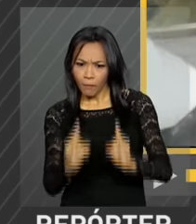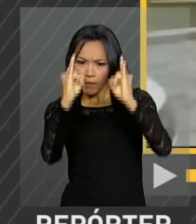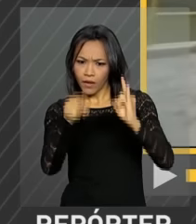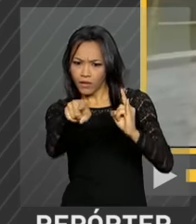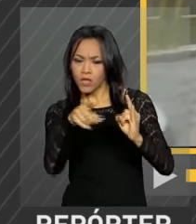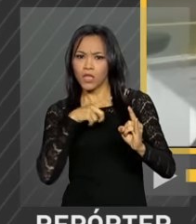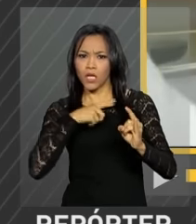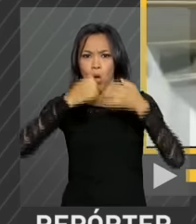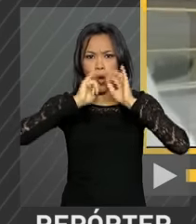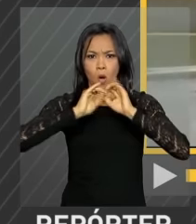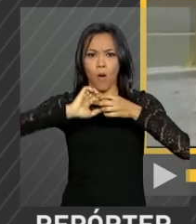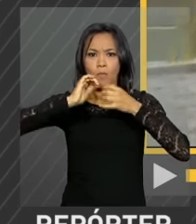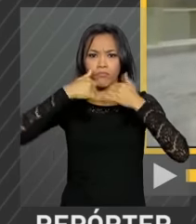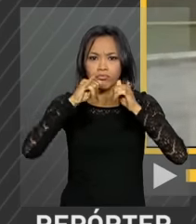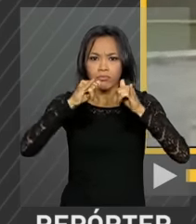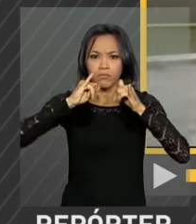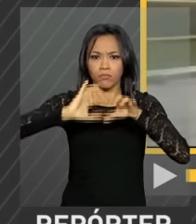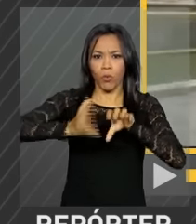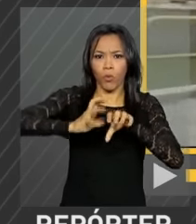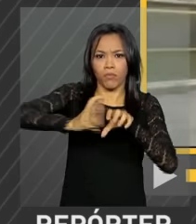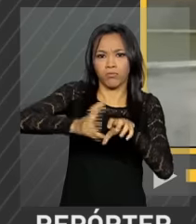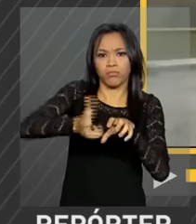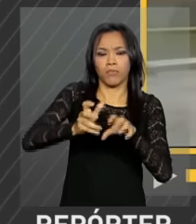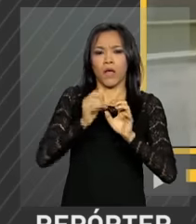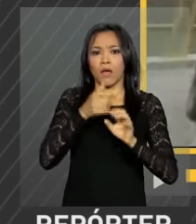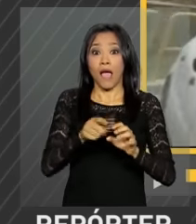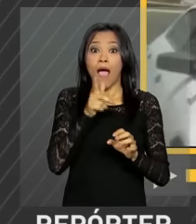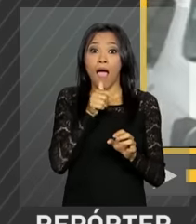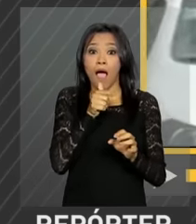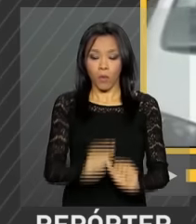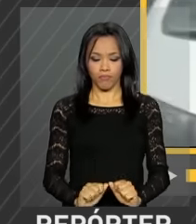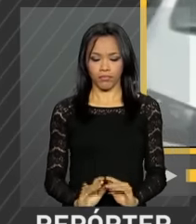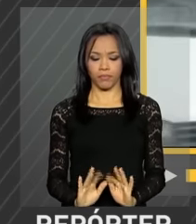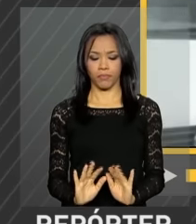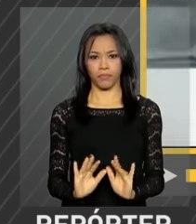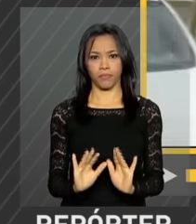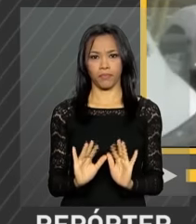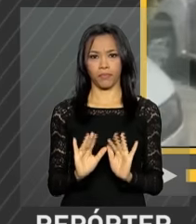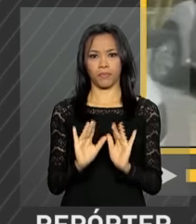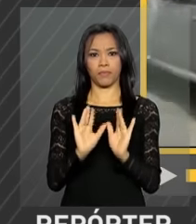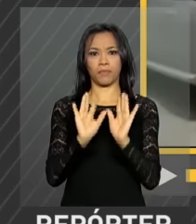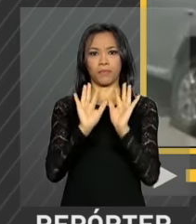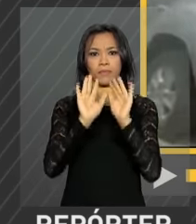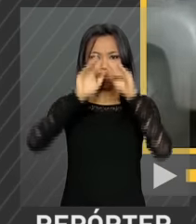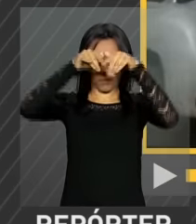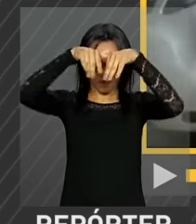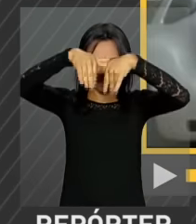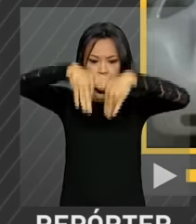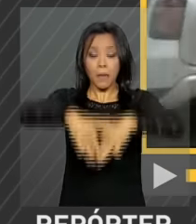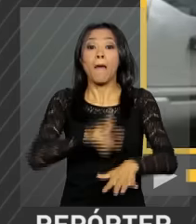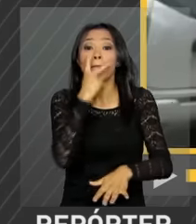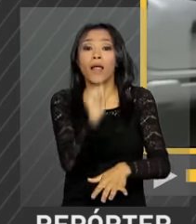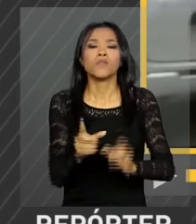tem um motor que vai elevar a água a uma altura de 63 metros e meio, equivalente a um prédio de